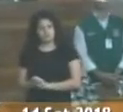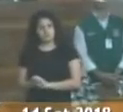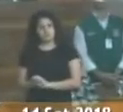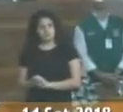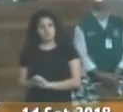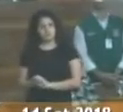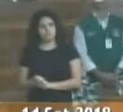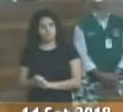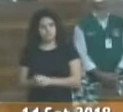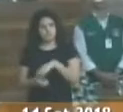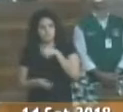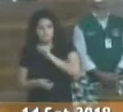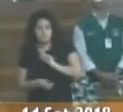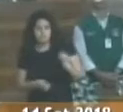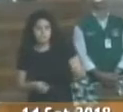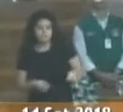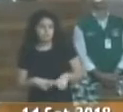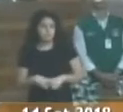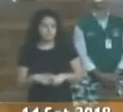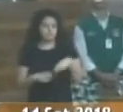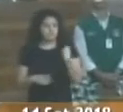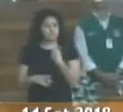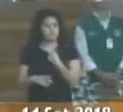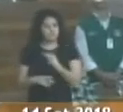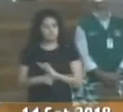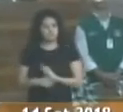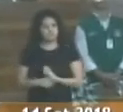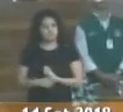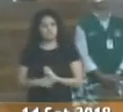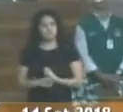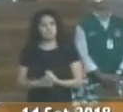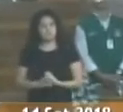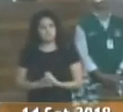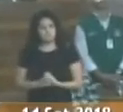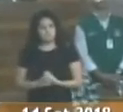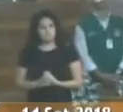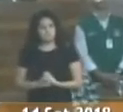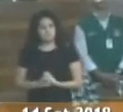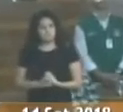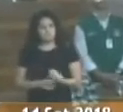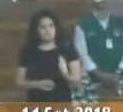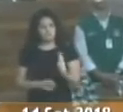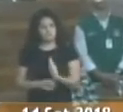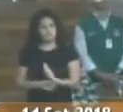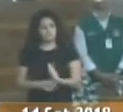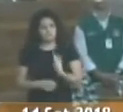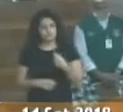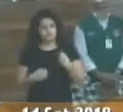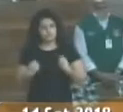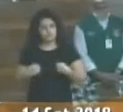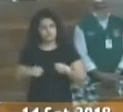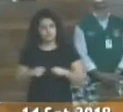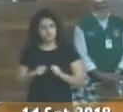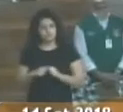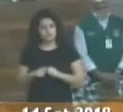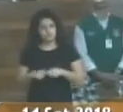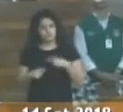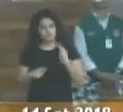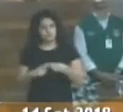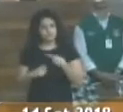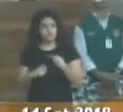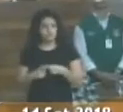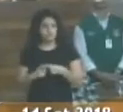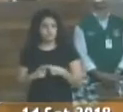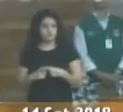atitude, uma pequena atitude de conscientização, sabe? Que nós temos que fazer conta própria, porque nós estamos